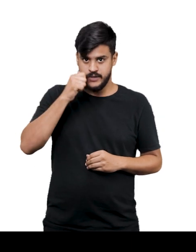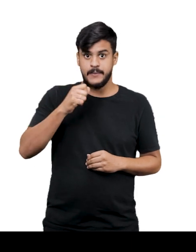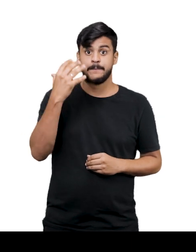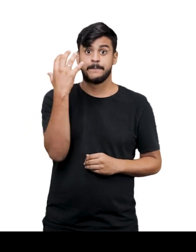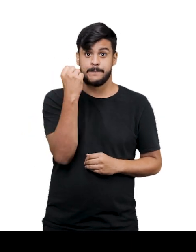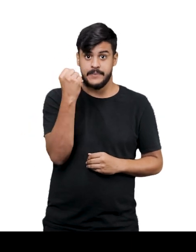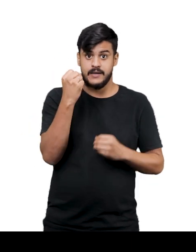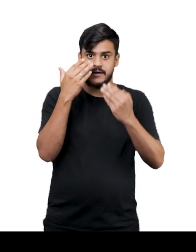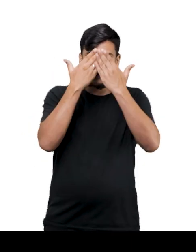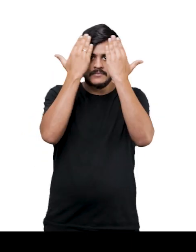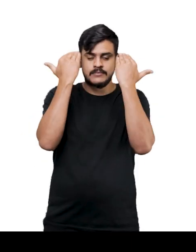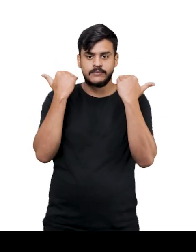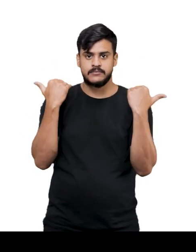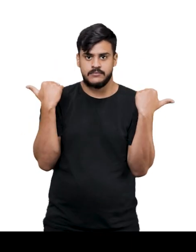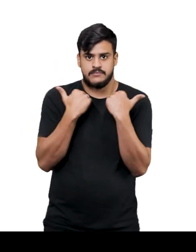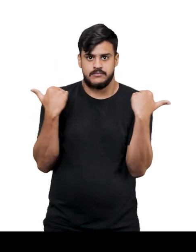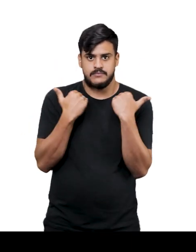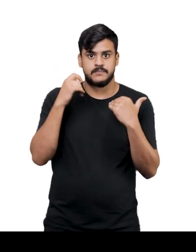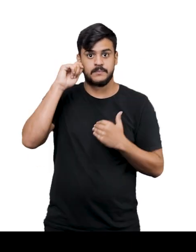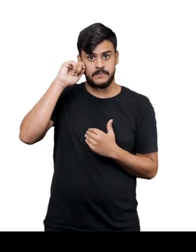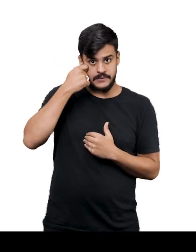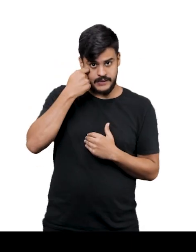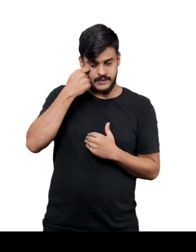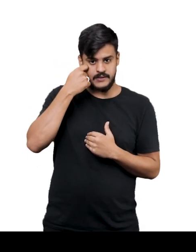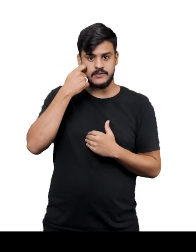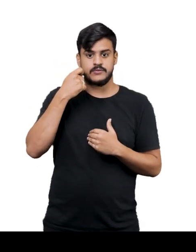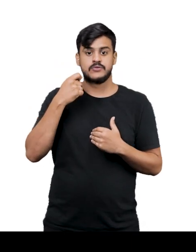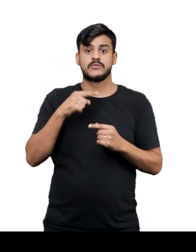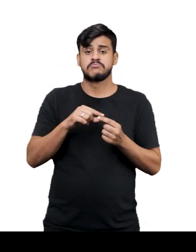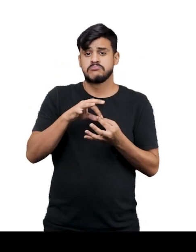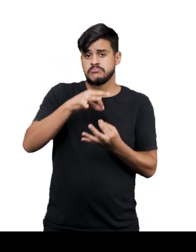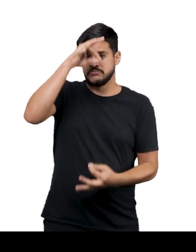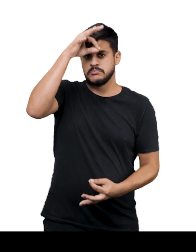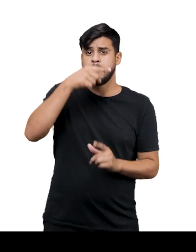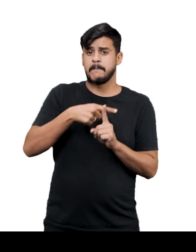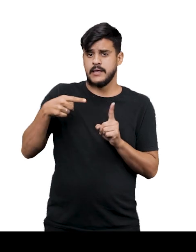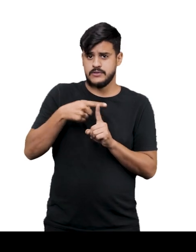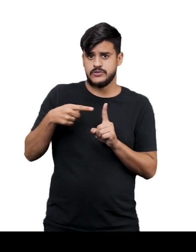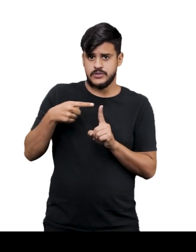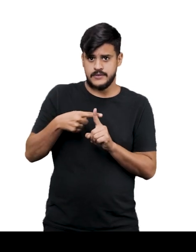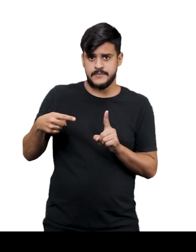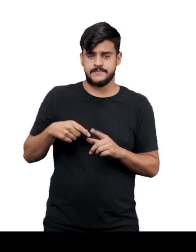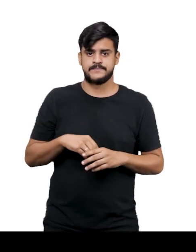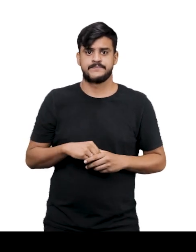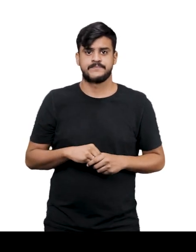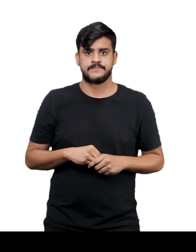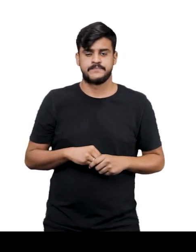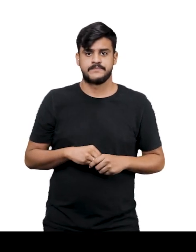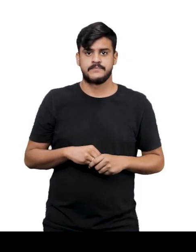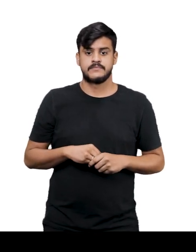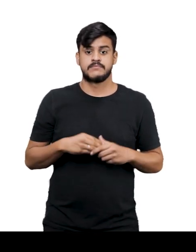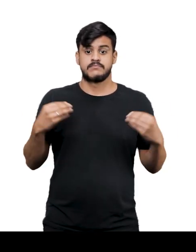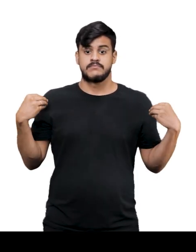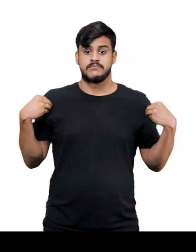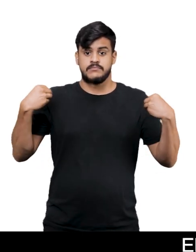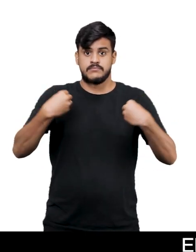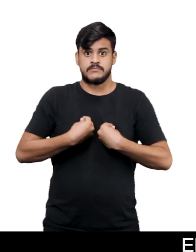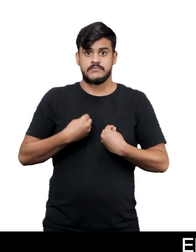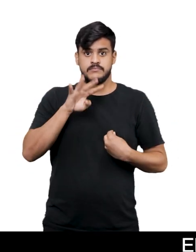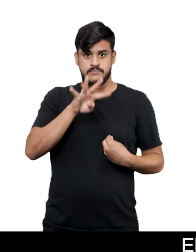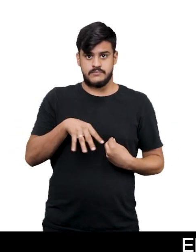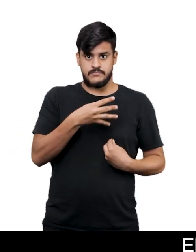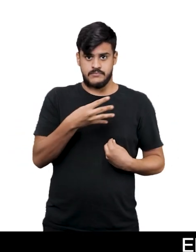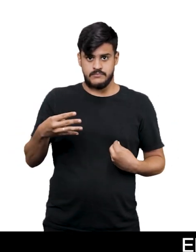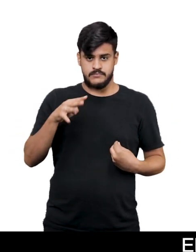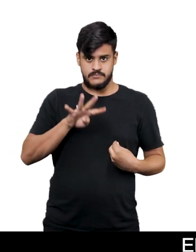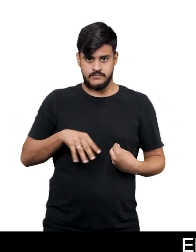Lina é uma mulher branca de cabelos pretos e lisos na altura dos ombros e estatura mediana. Ela